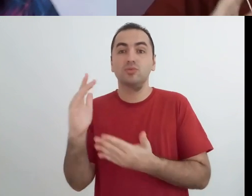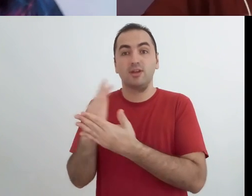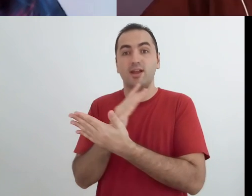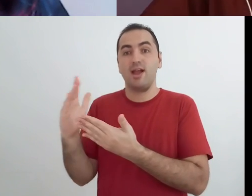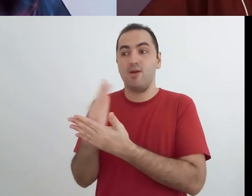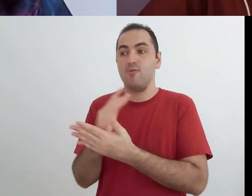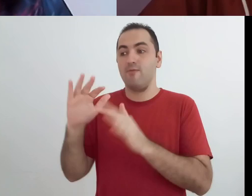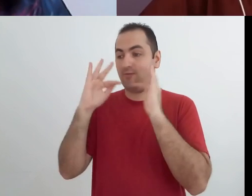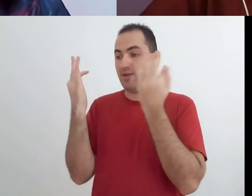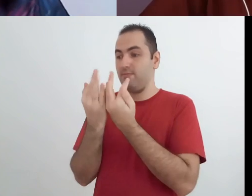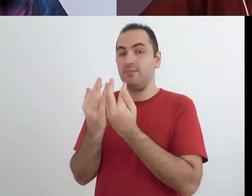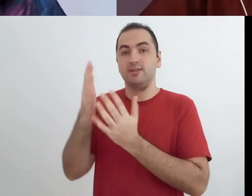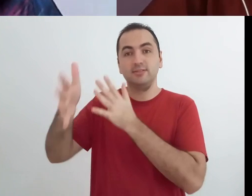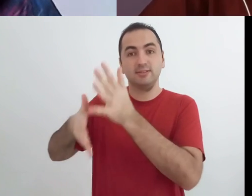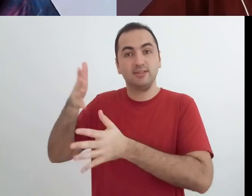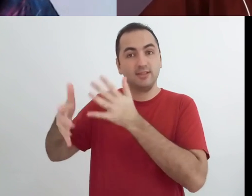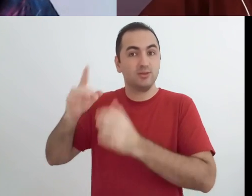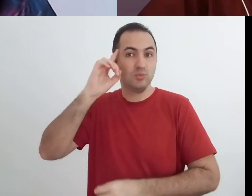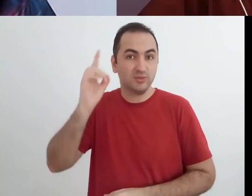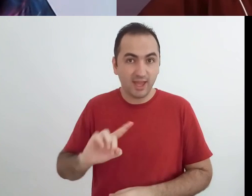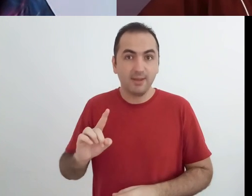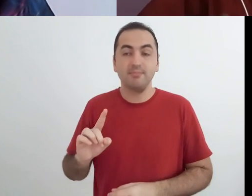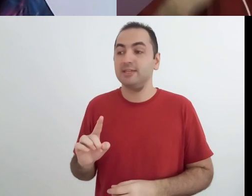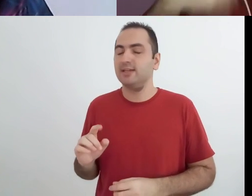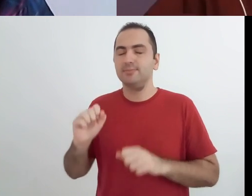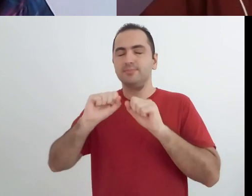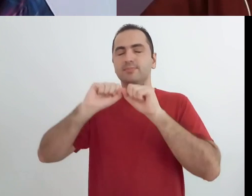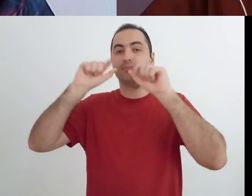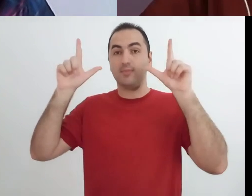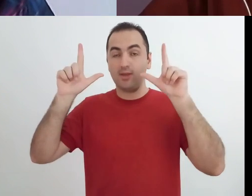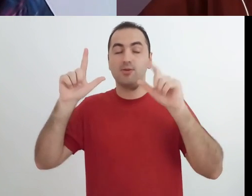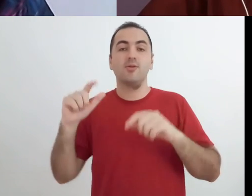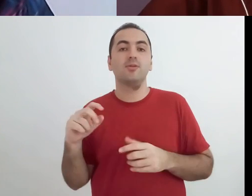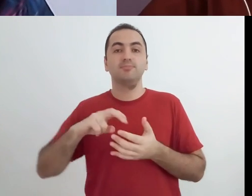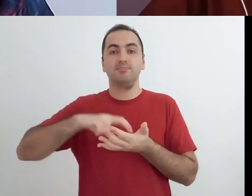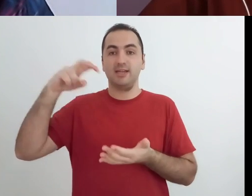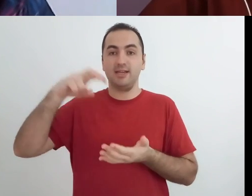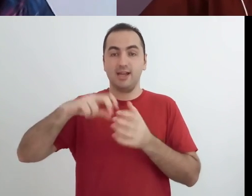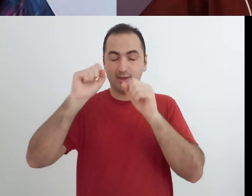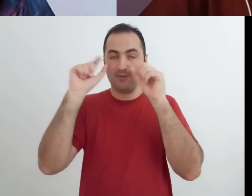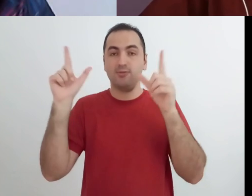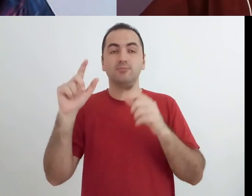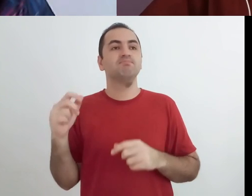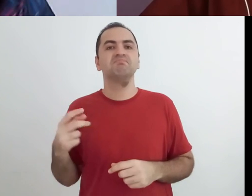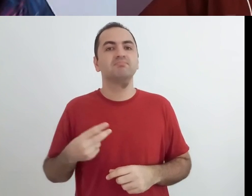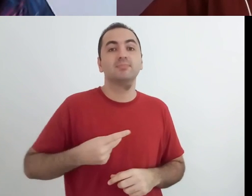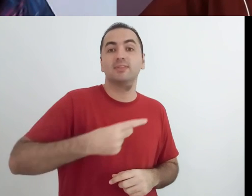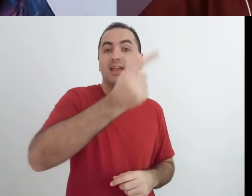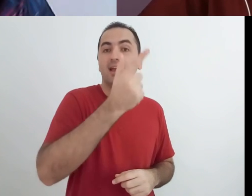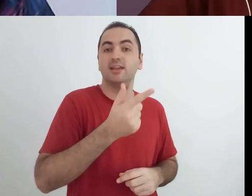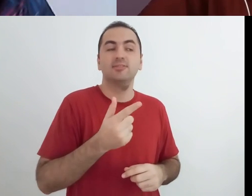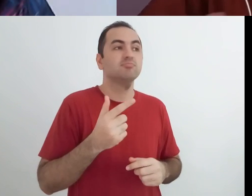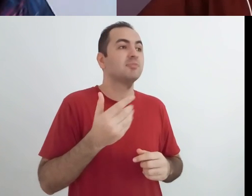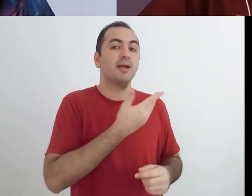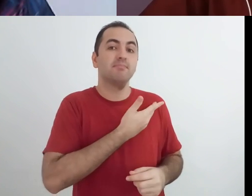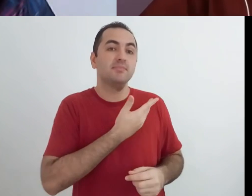vai, sai e vai encontrar outros amigos que falam língua de sinais. E só volta de noite para dormir ou para se alimentar, mas não fica em